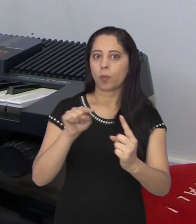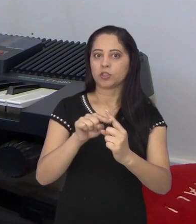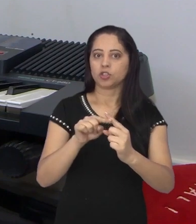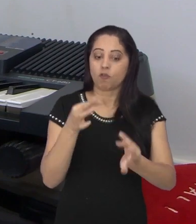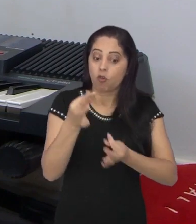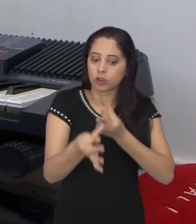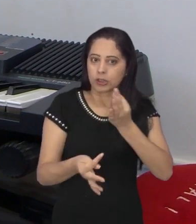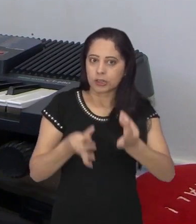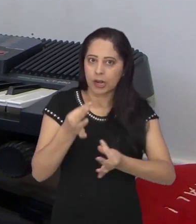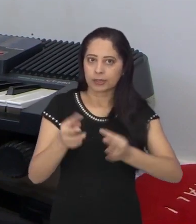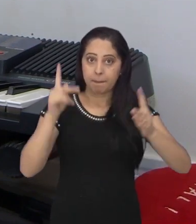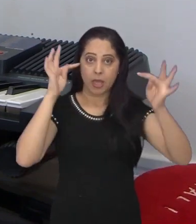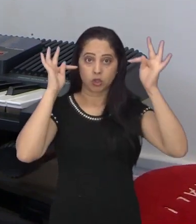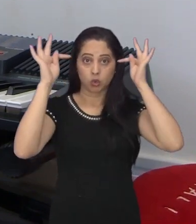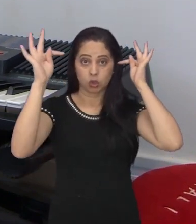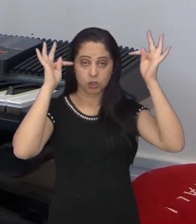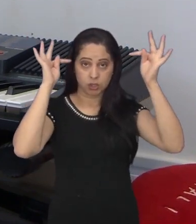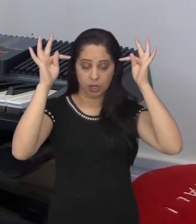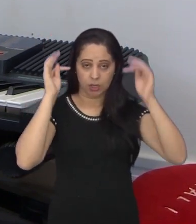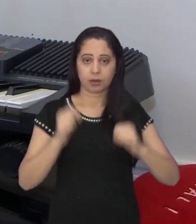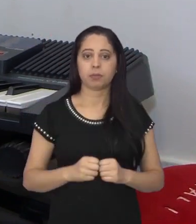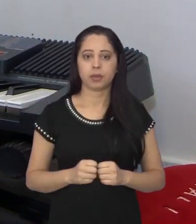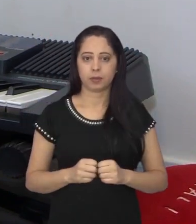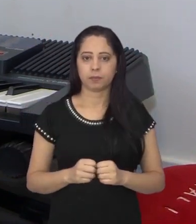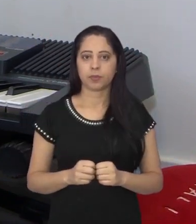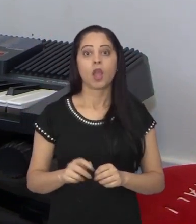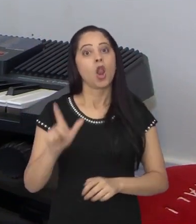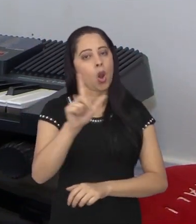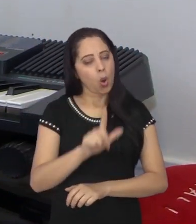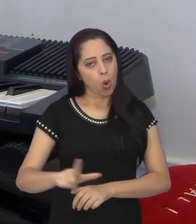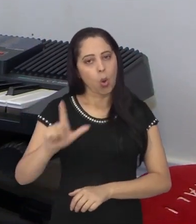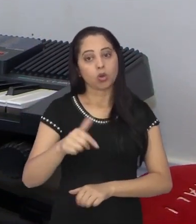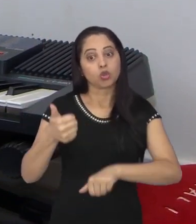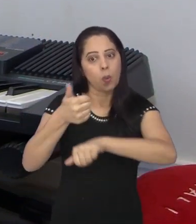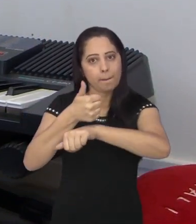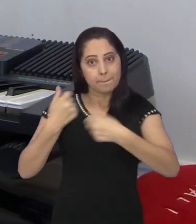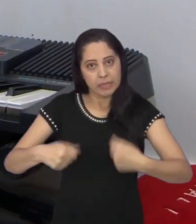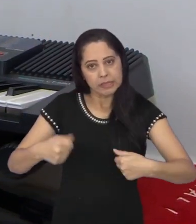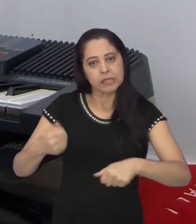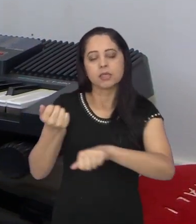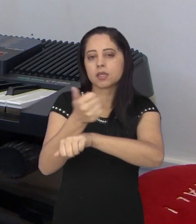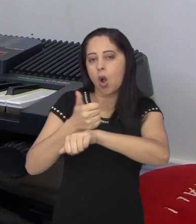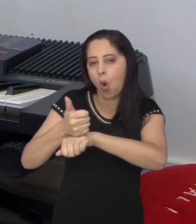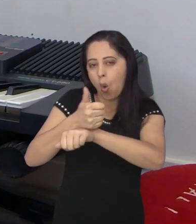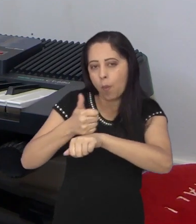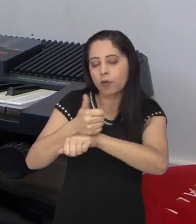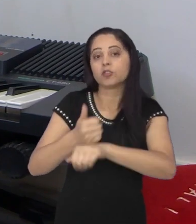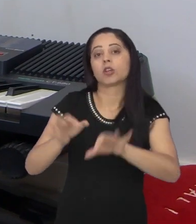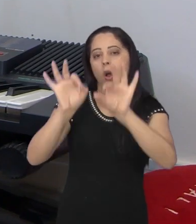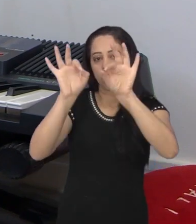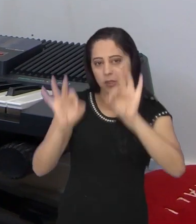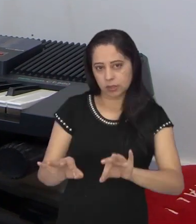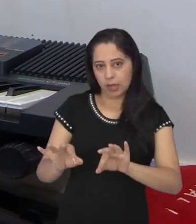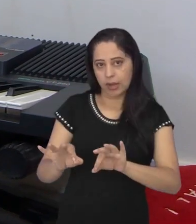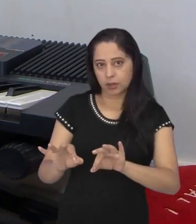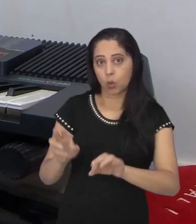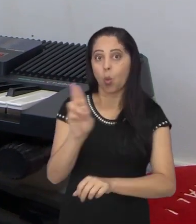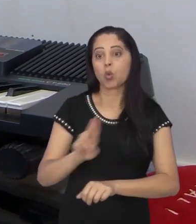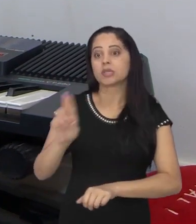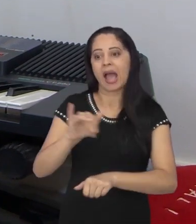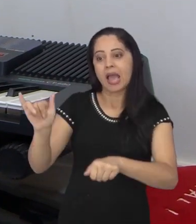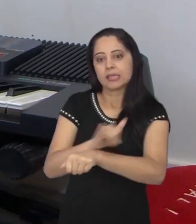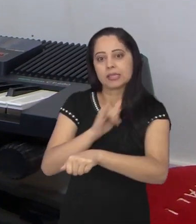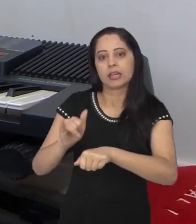terapêuticos. E ela deve ser usada, claro, por profissionais habilitados que estudaram muitas técnicas para aplicar